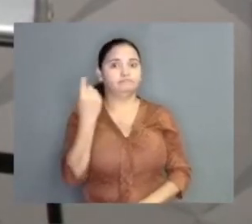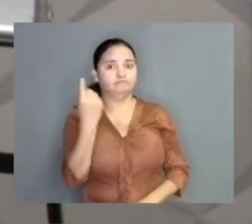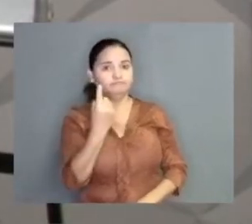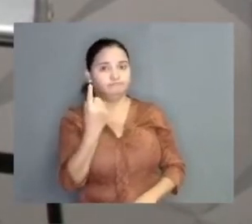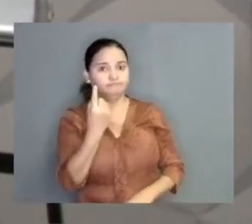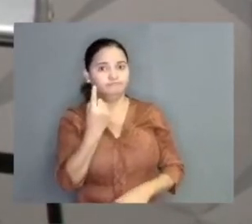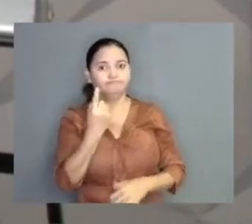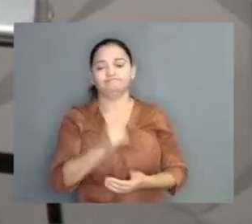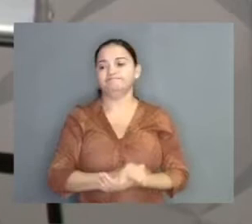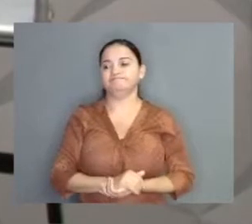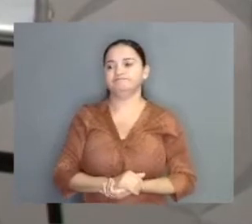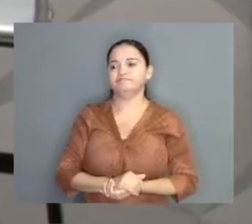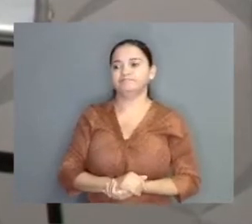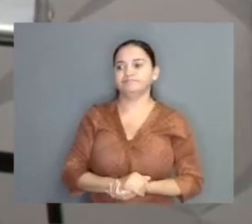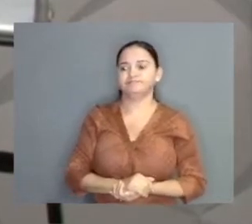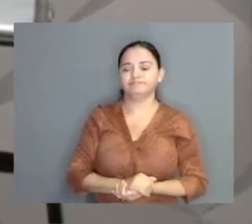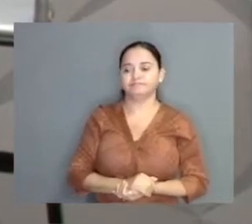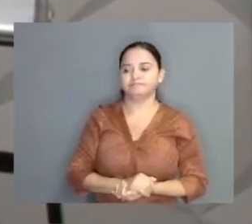3